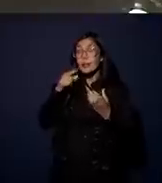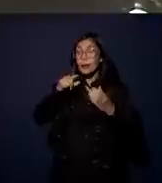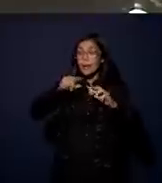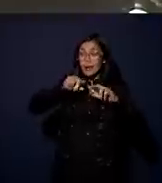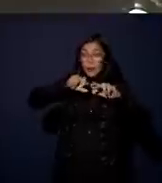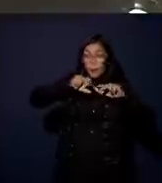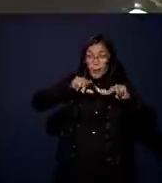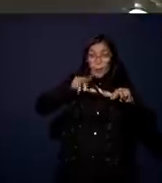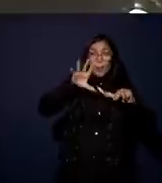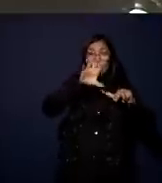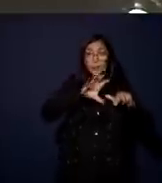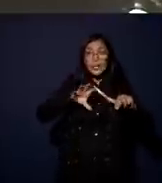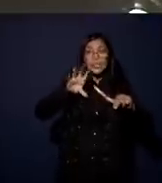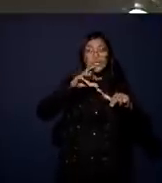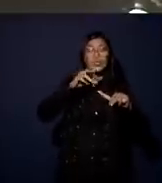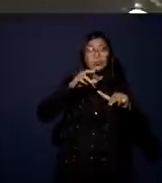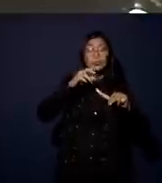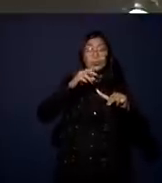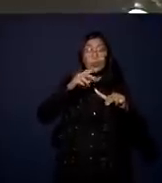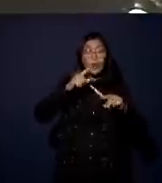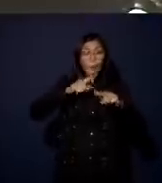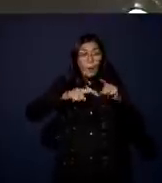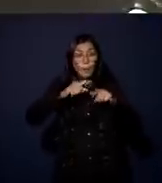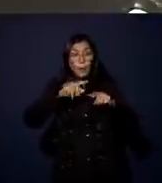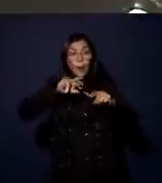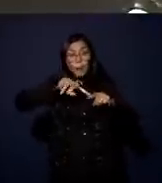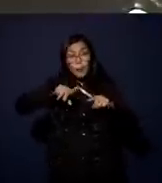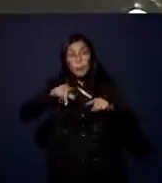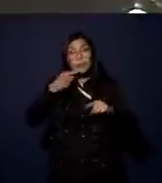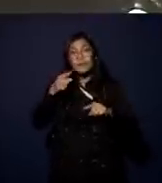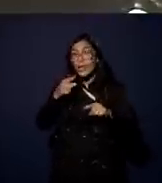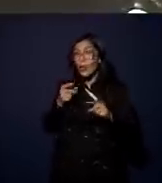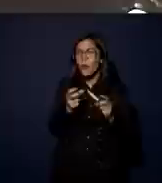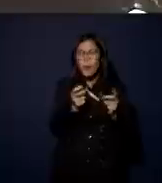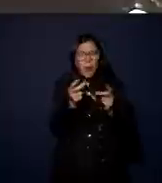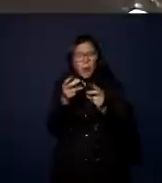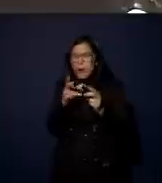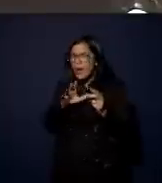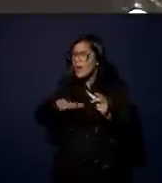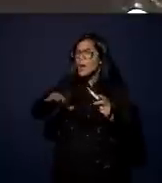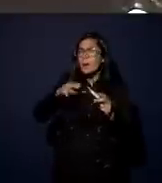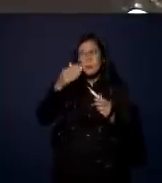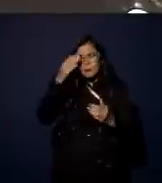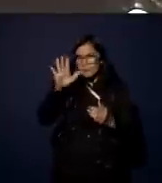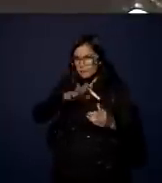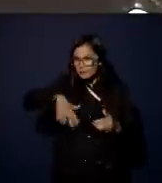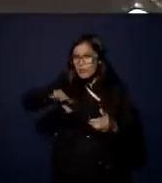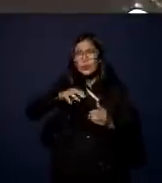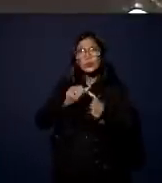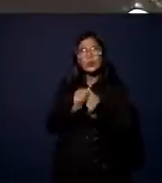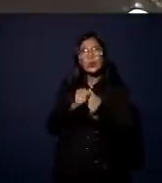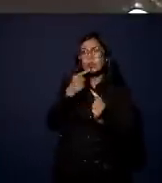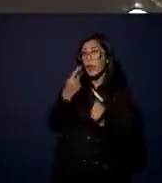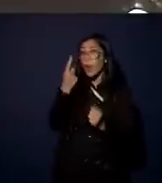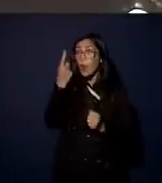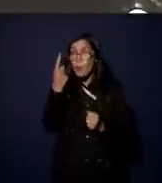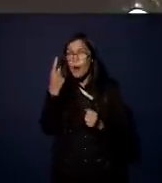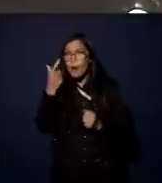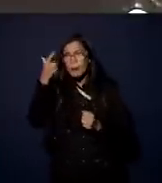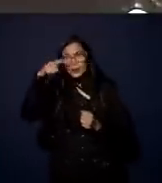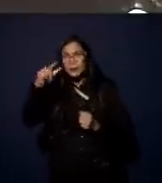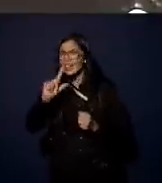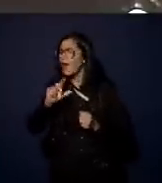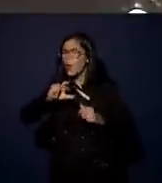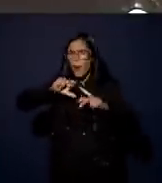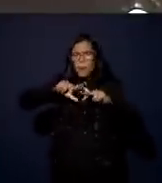diferente de serviço para o Seller Então acho que tem mercado para todo mundo a gente não acredita no vai ter o único ganhador a gente acha